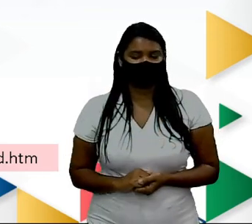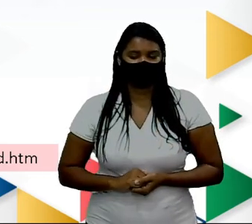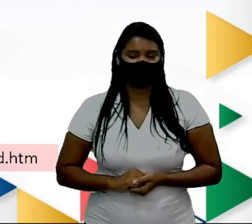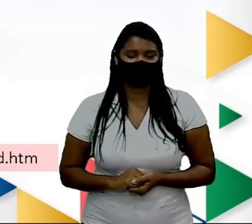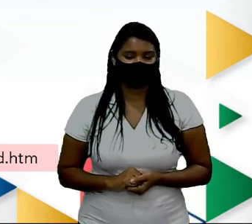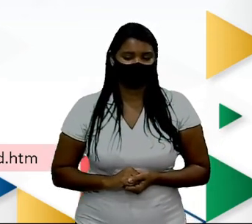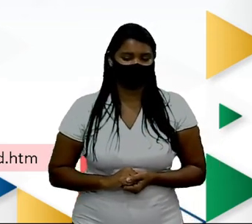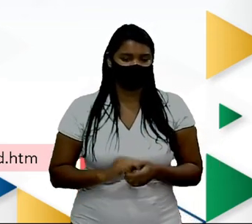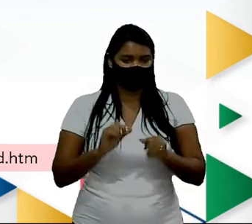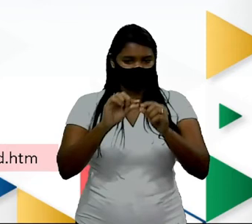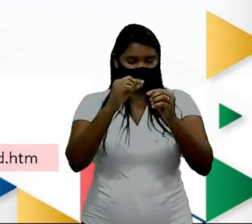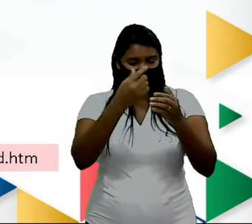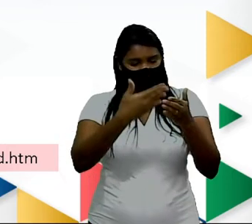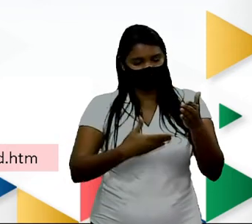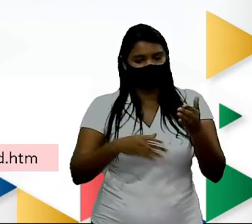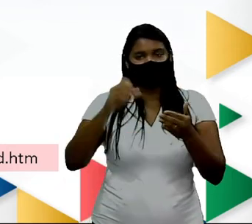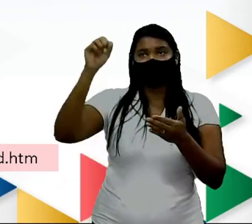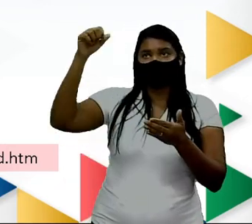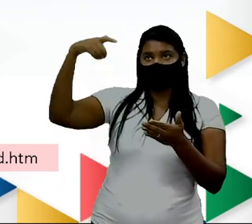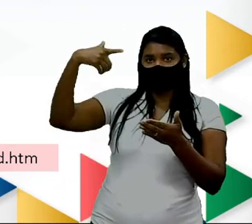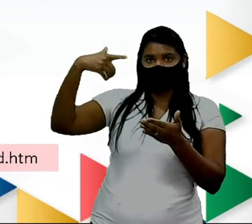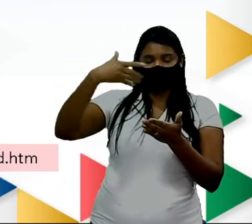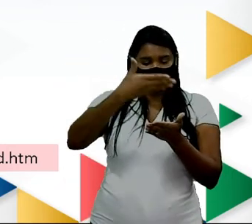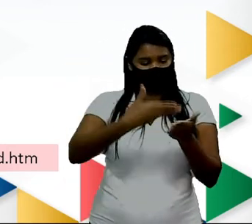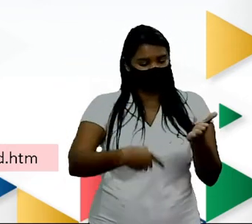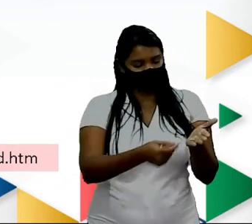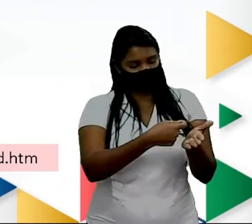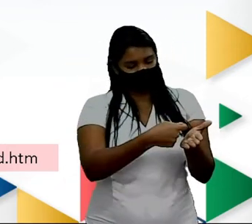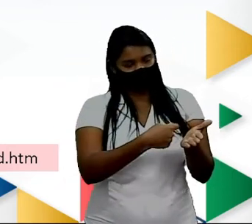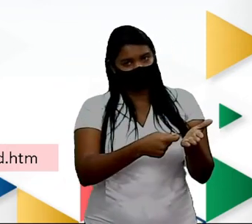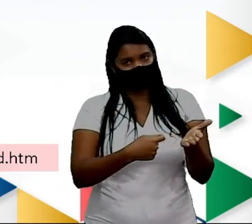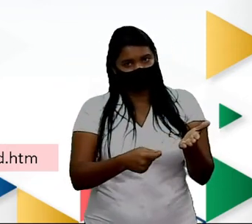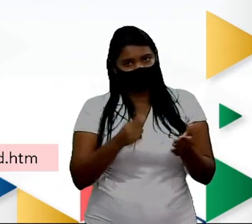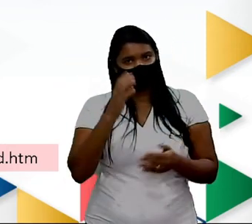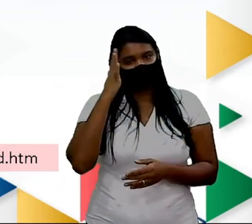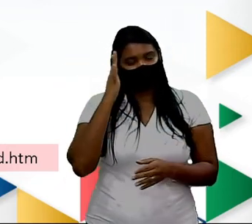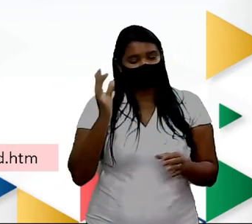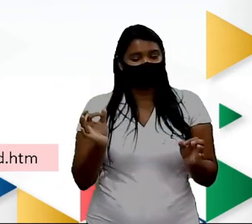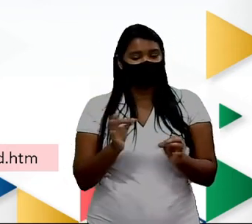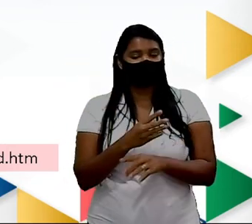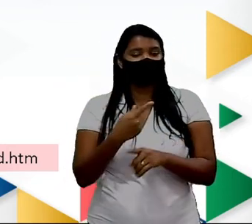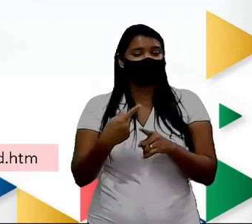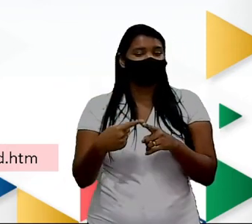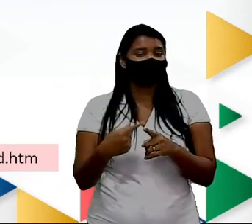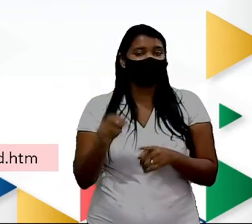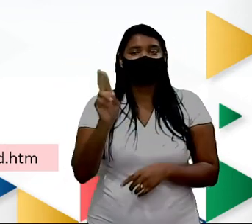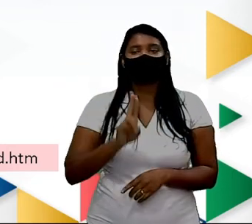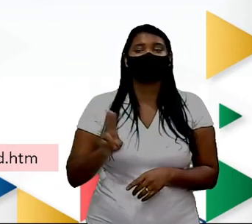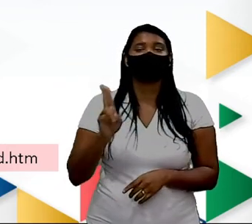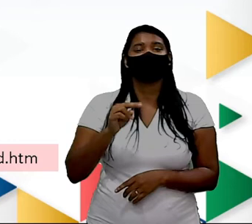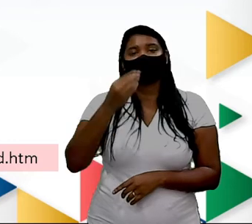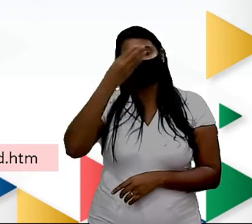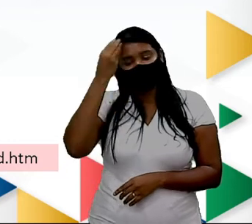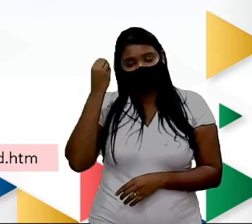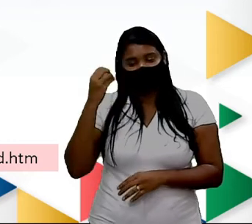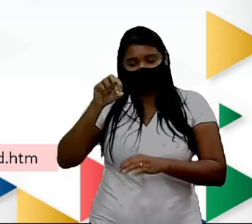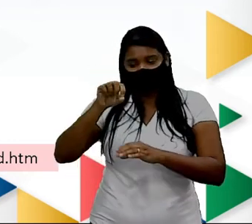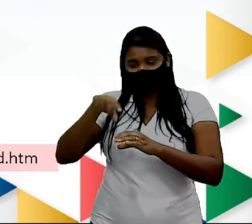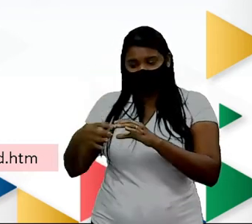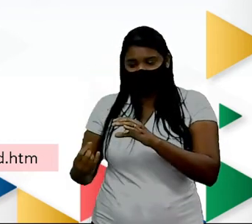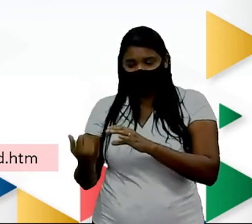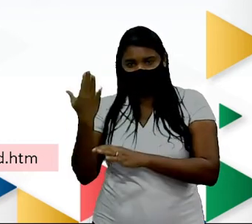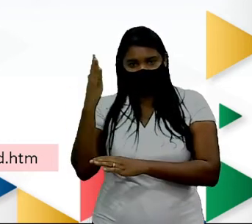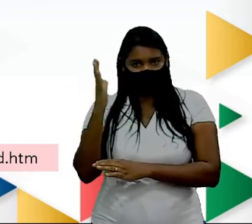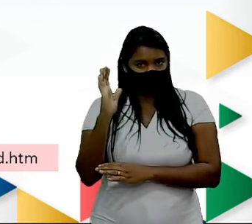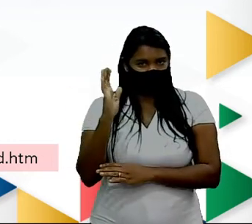uma película, colocava o sol para secar e escrevia em cima, tá? Que acabou porque o pessoal foi usando e esqueceu de plantar. Muito